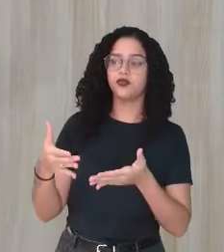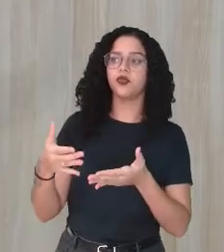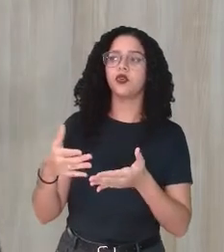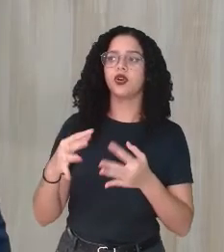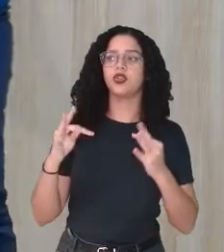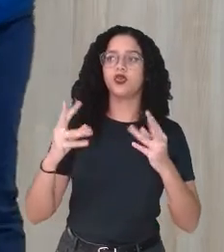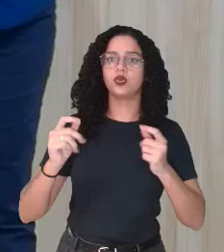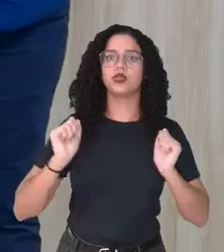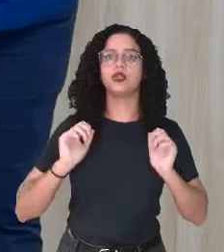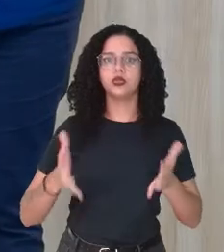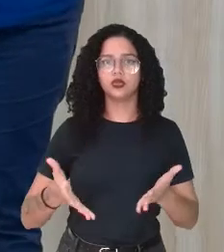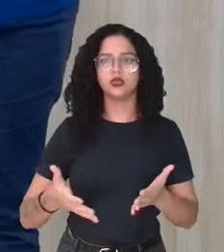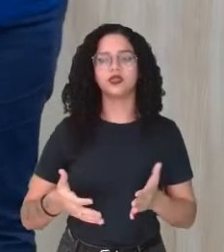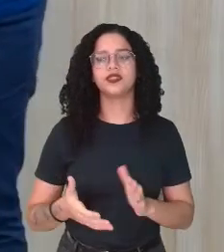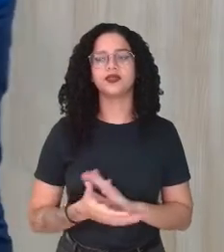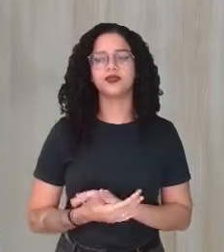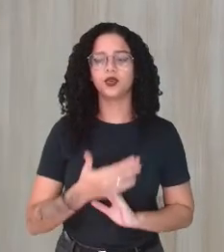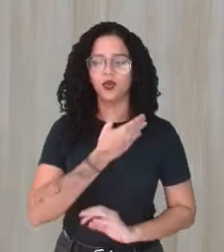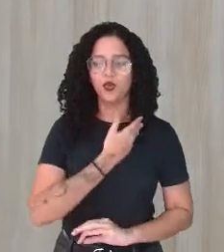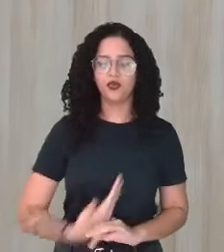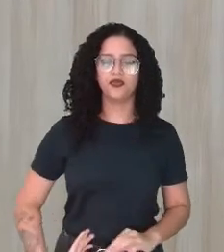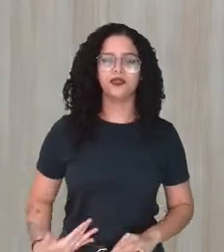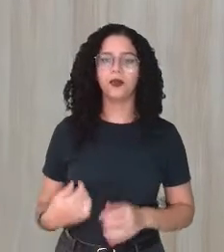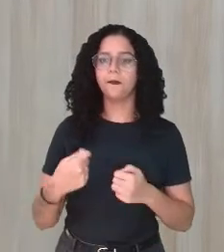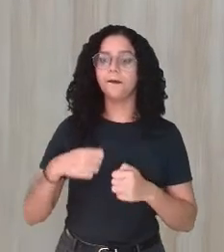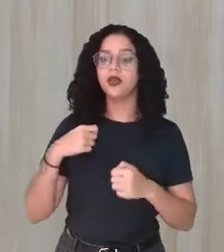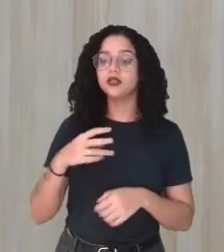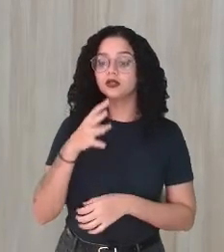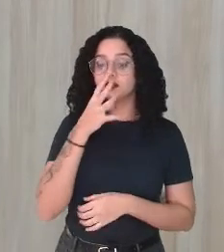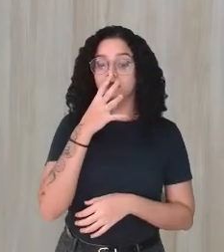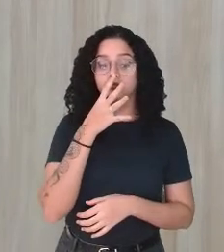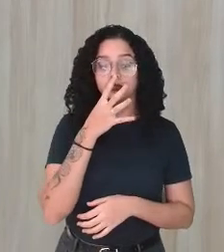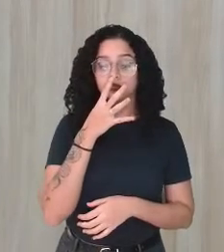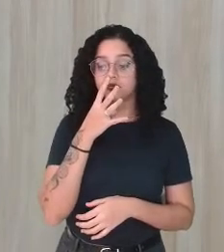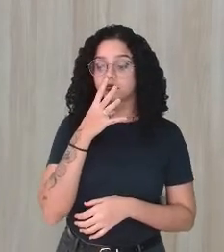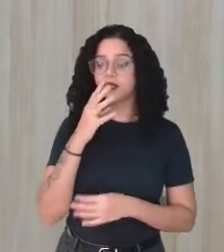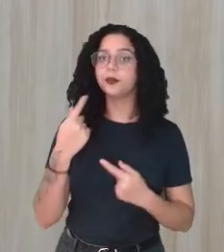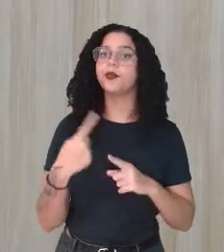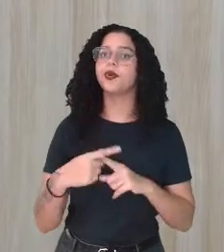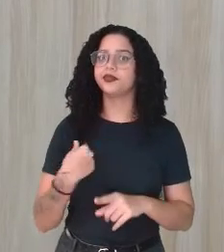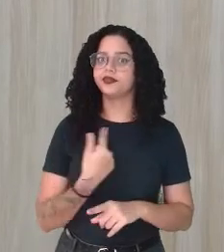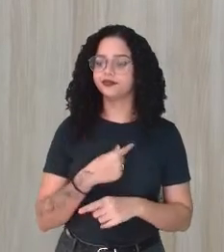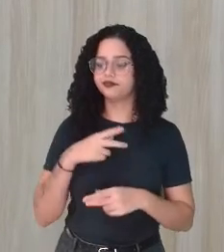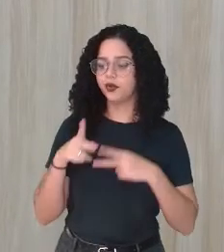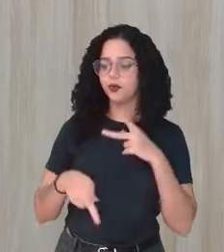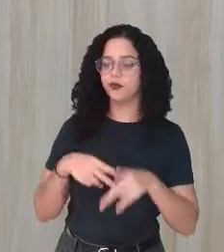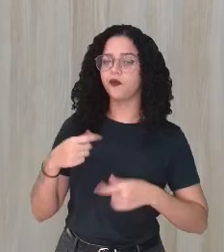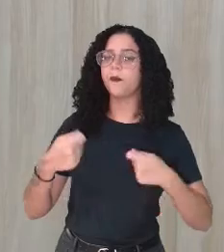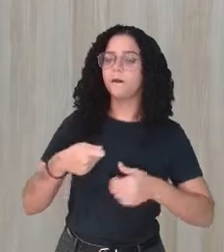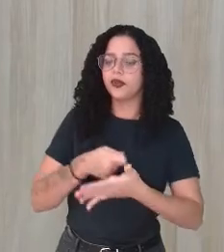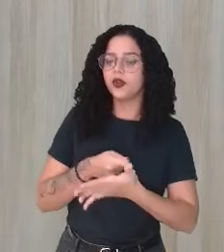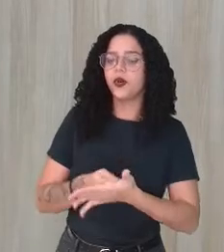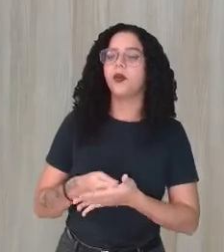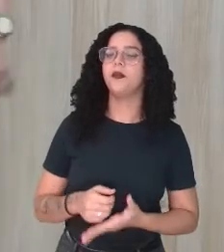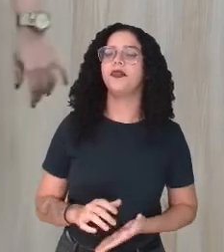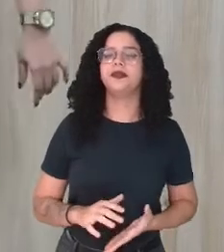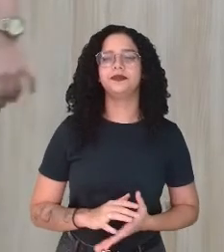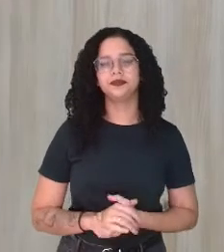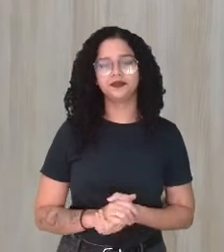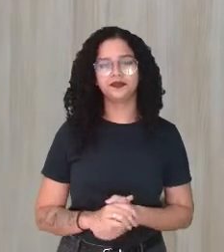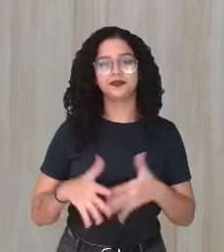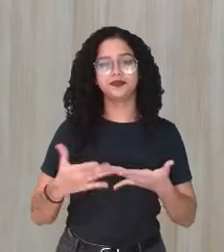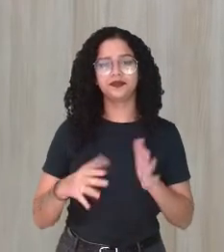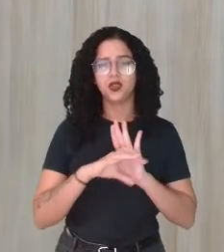as ações, né? Exatamente. E a gente tem que ficar ali em cima, que somos o povo, né? Então, a gente tem que cobrar, tá? Então,